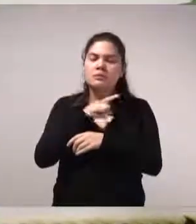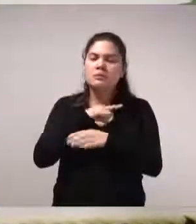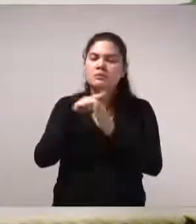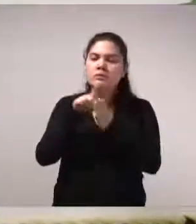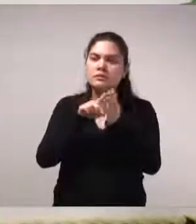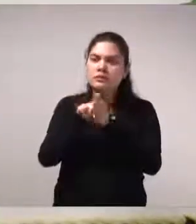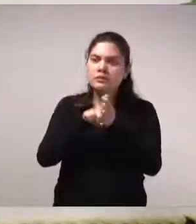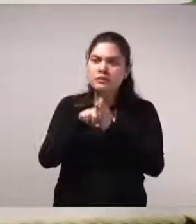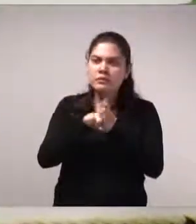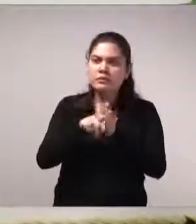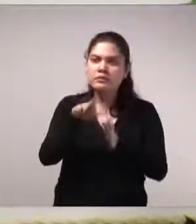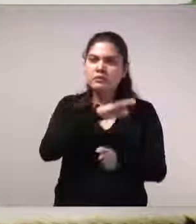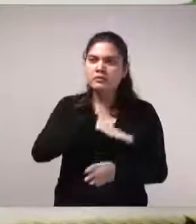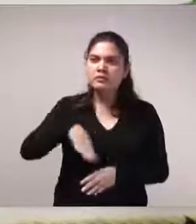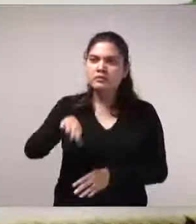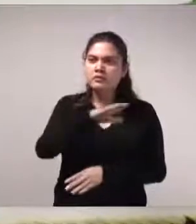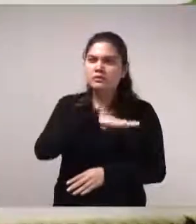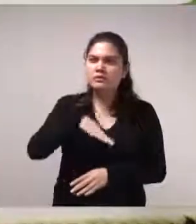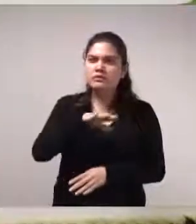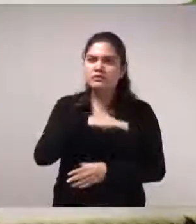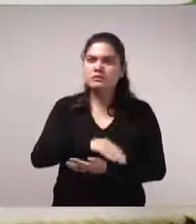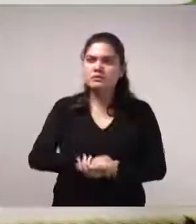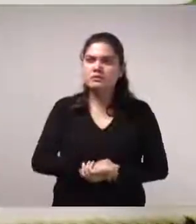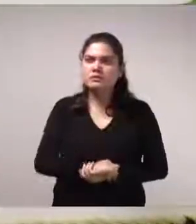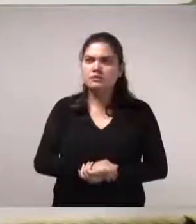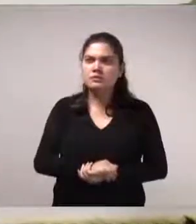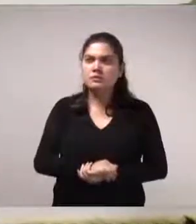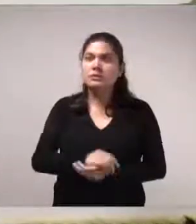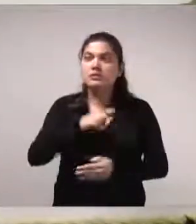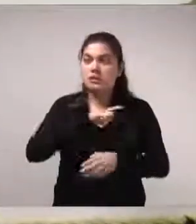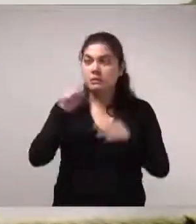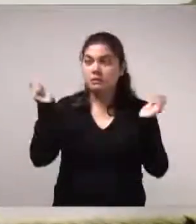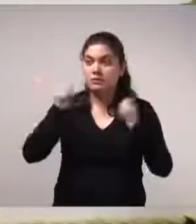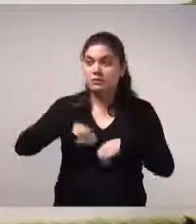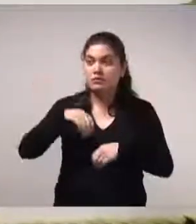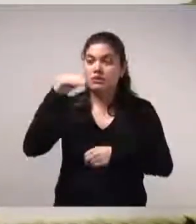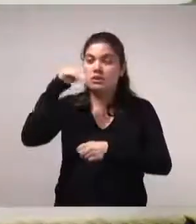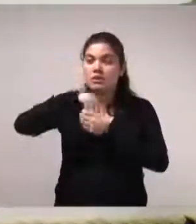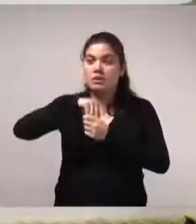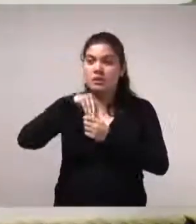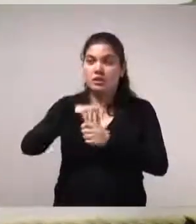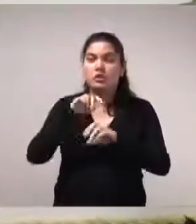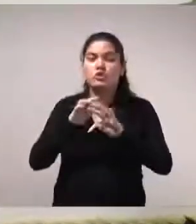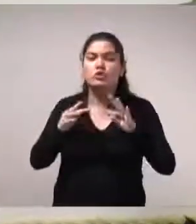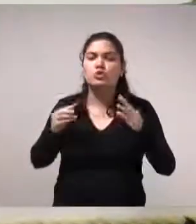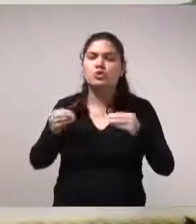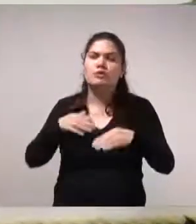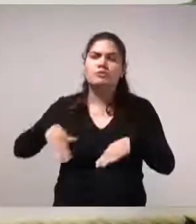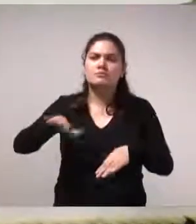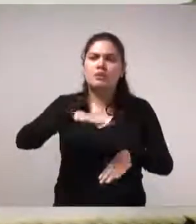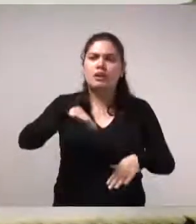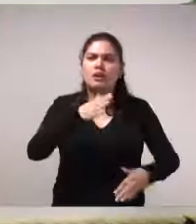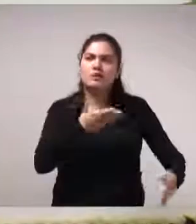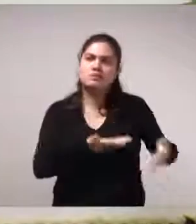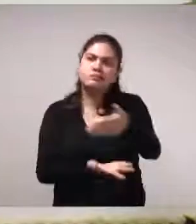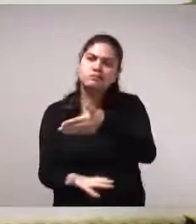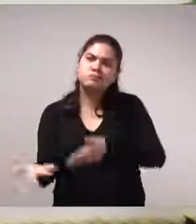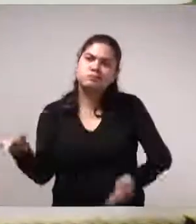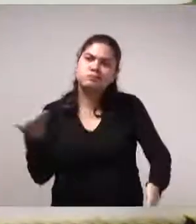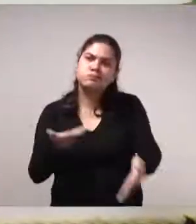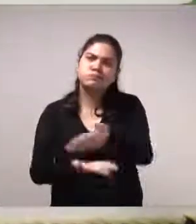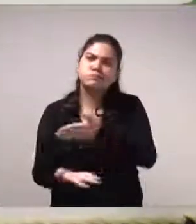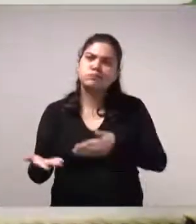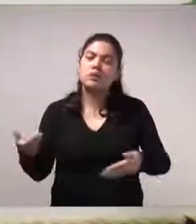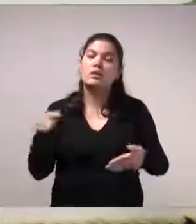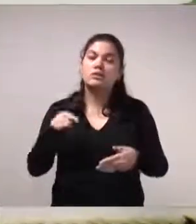atuando na área de eficiência energética, capacitações internas em que todas as áreas conversaram. Isso foi fundamental para